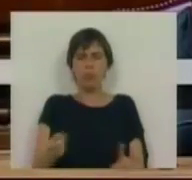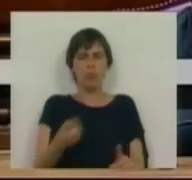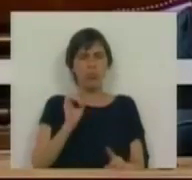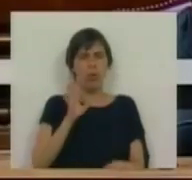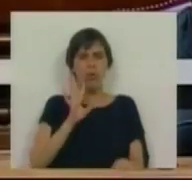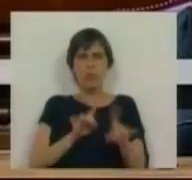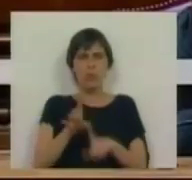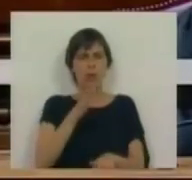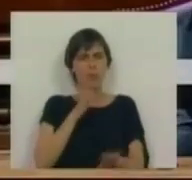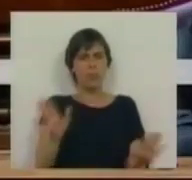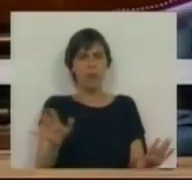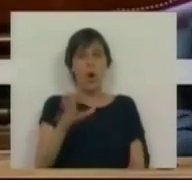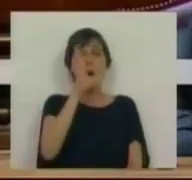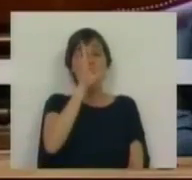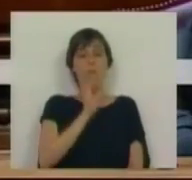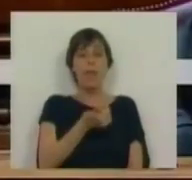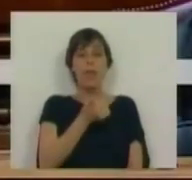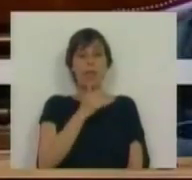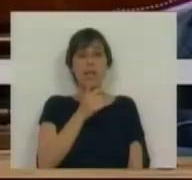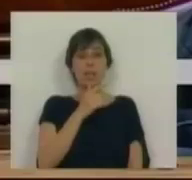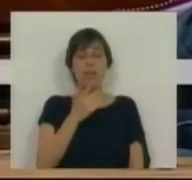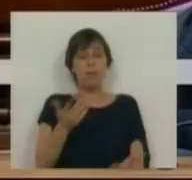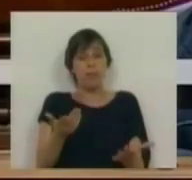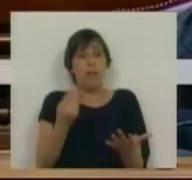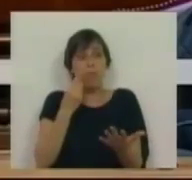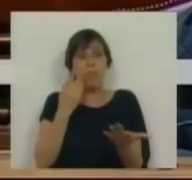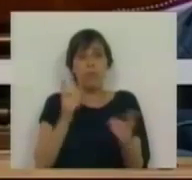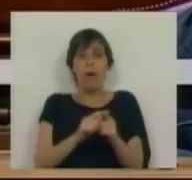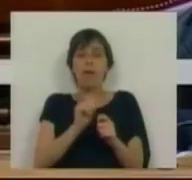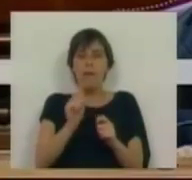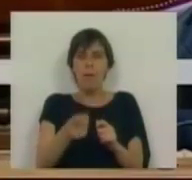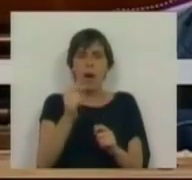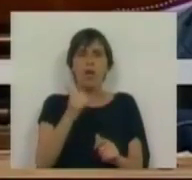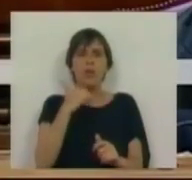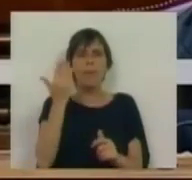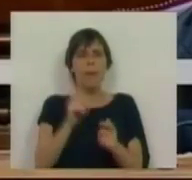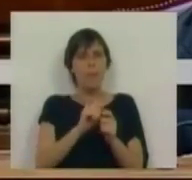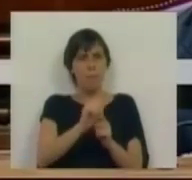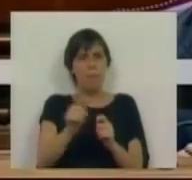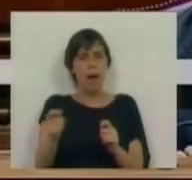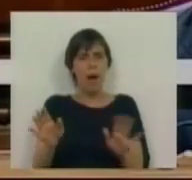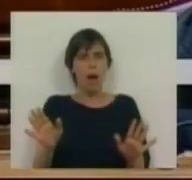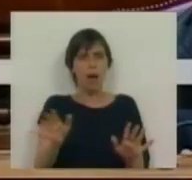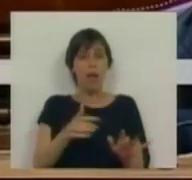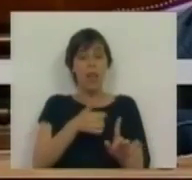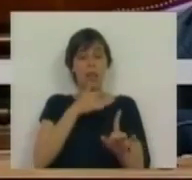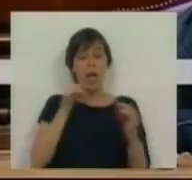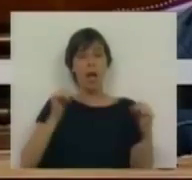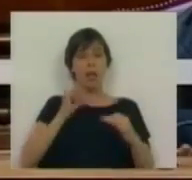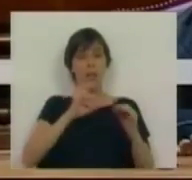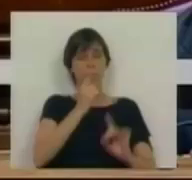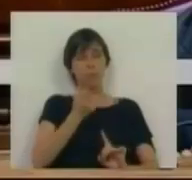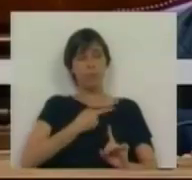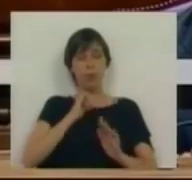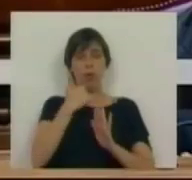Deputada. O Governo decidiu, como não podia deixar de ser, que pagava os subsídios. Depois da decisão do acórdão do